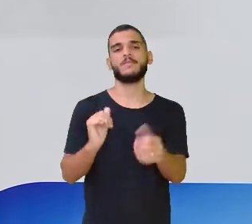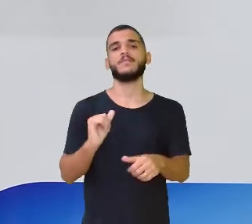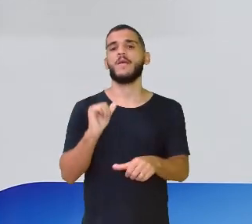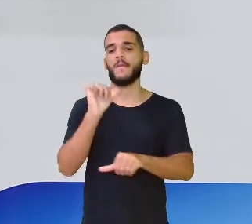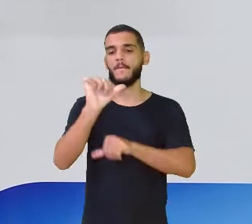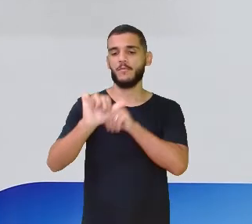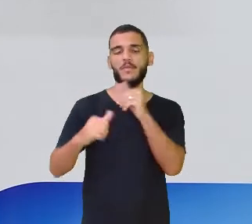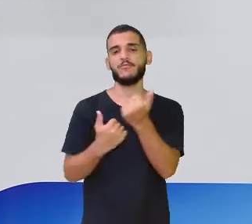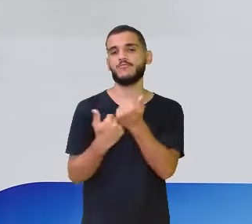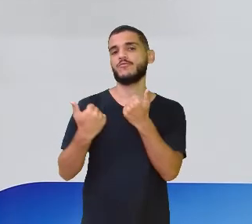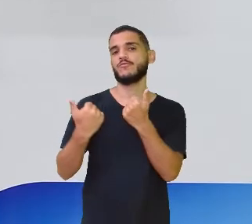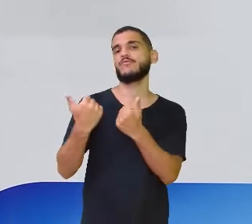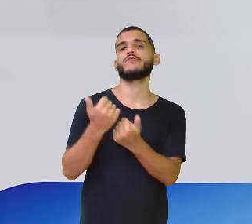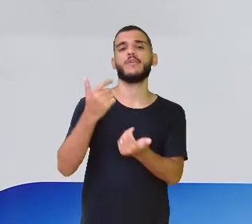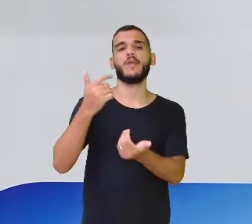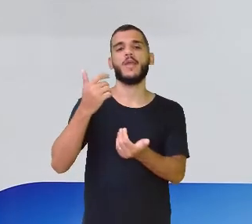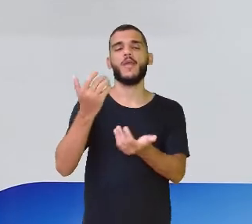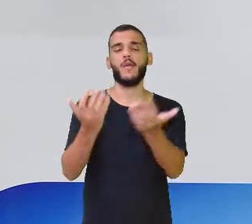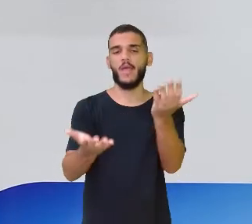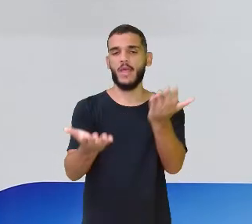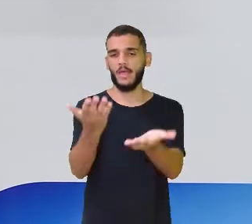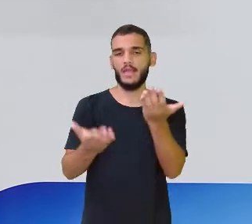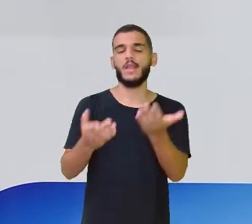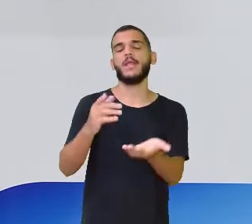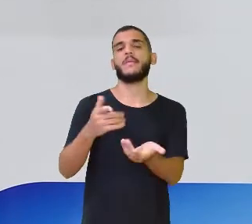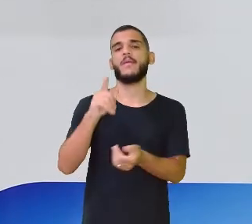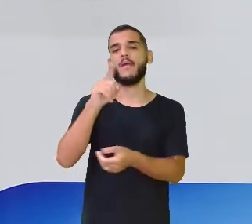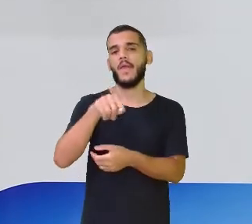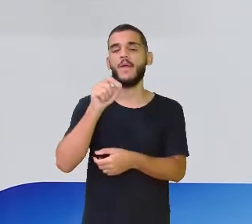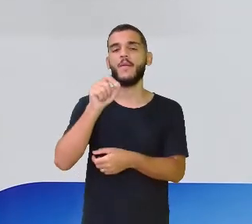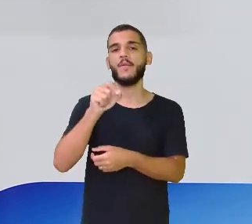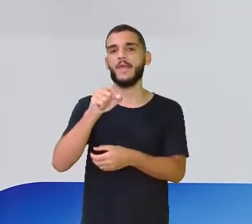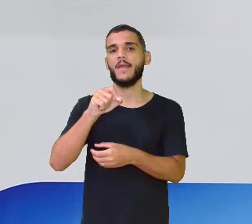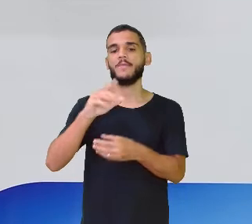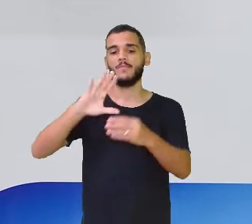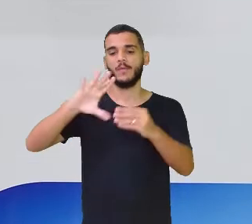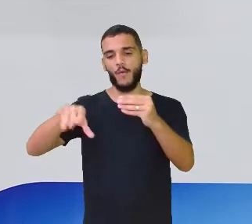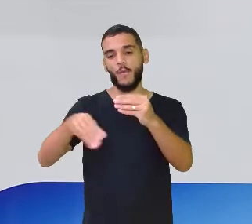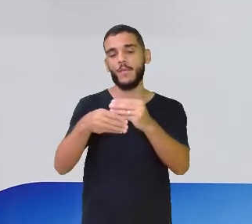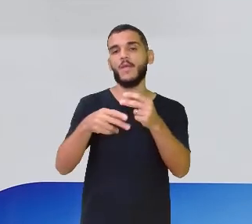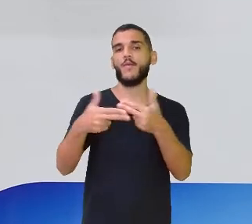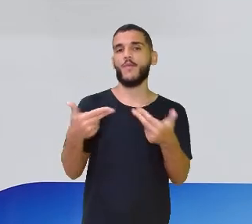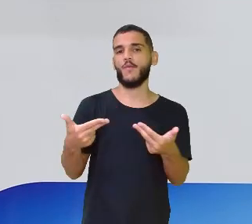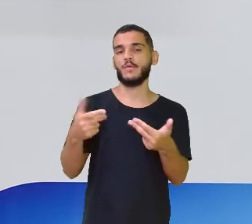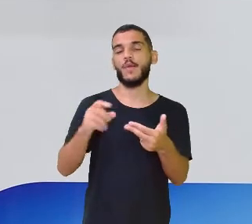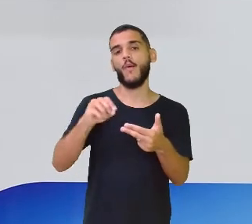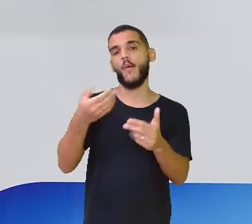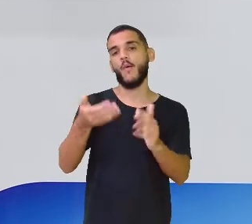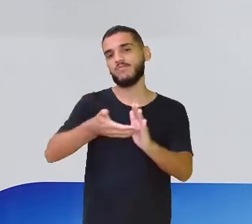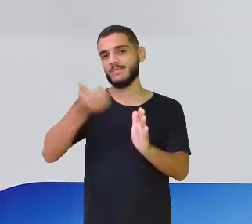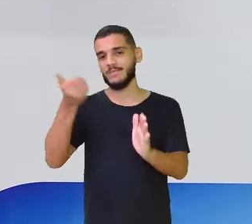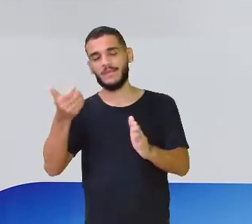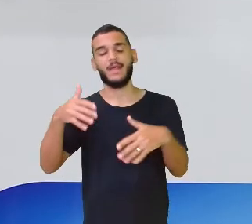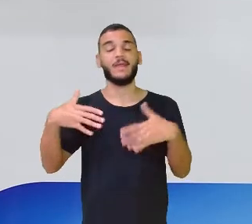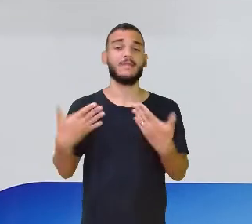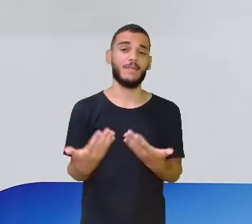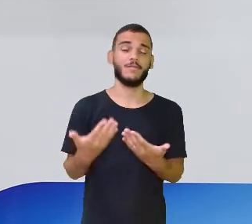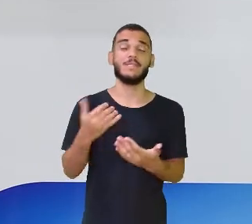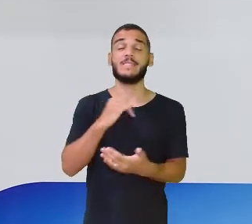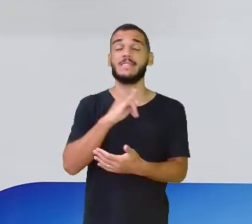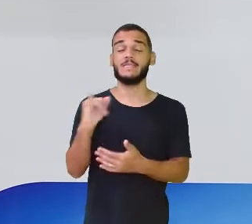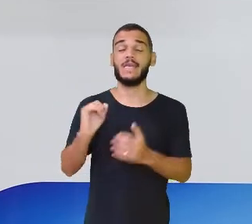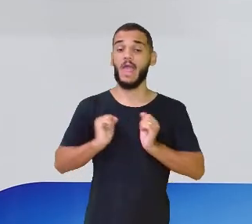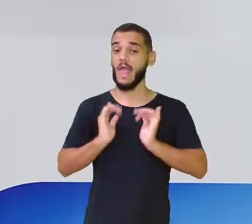equilíbrio, o ecossistema, gente, eu tô falando disso, tá? Mudar, acrescentar ou tirar alguma coisa que tá aqui. Quando eu fizer isso,